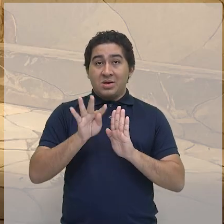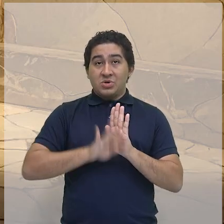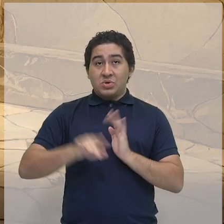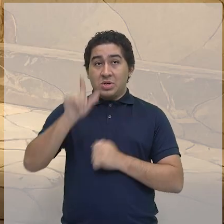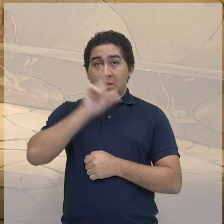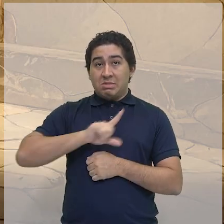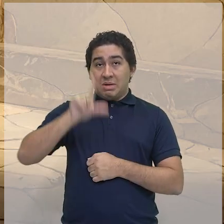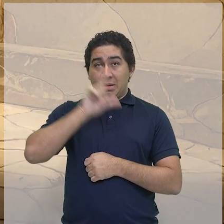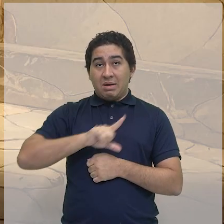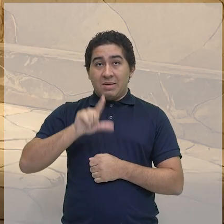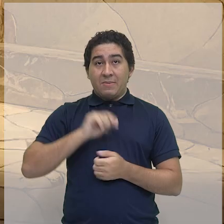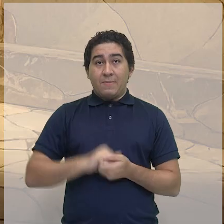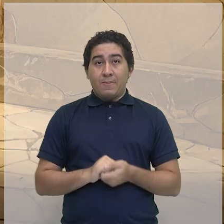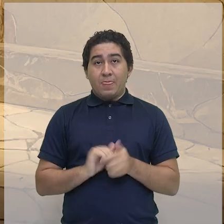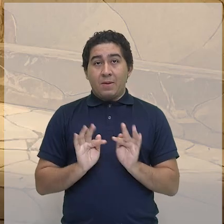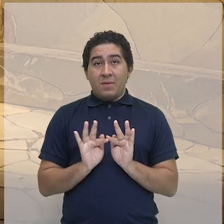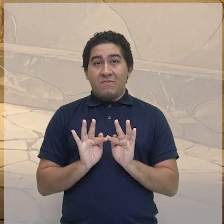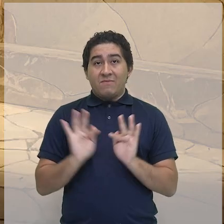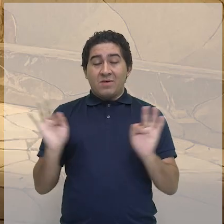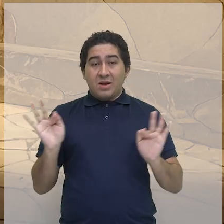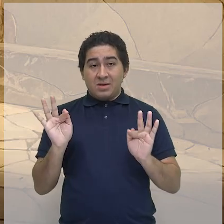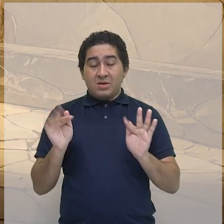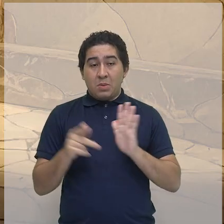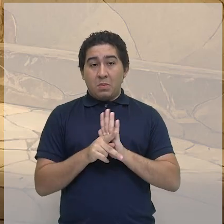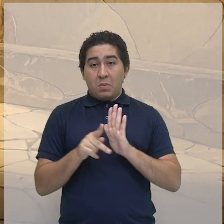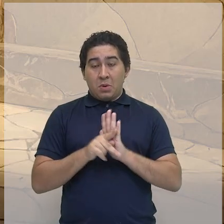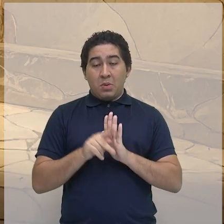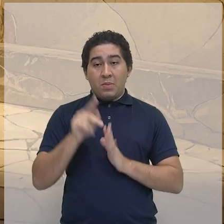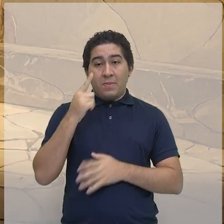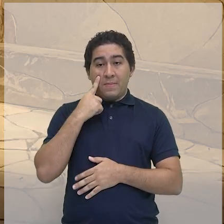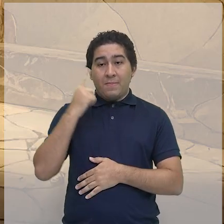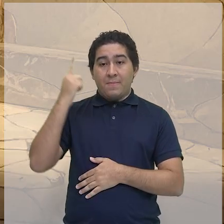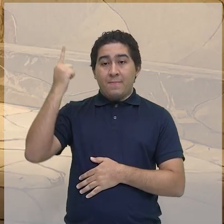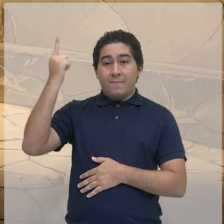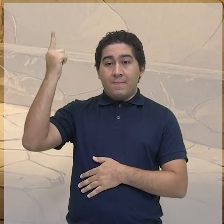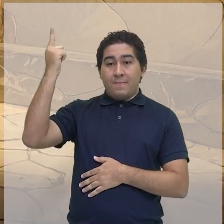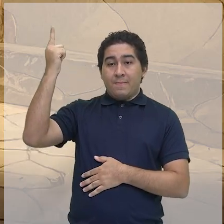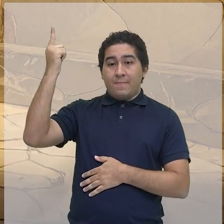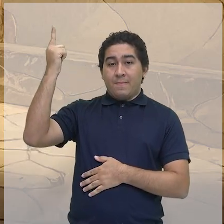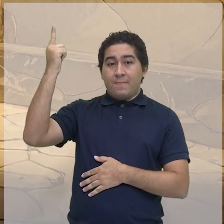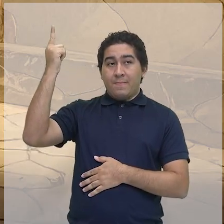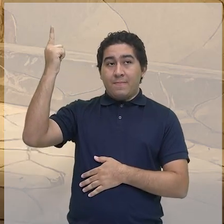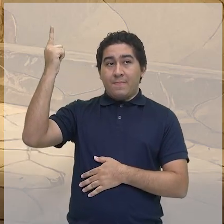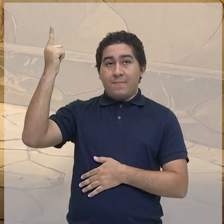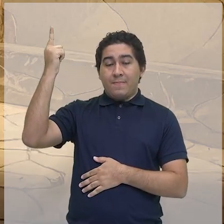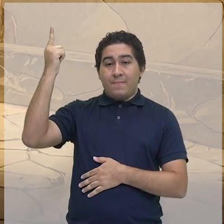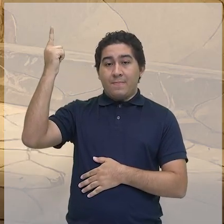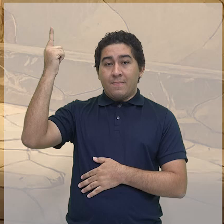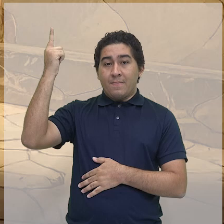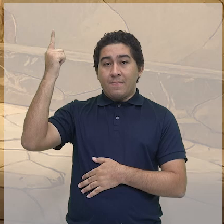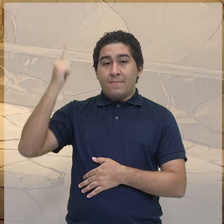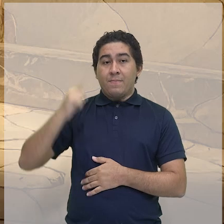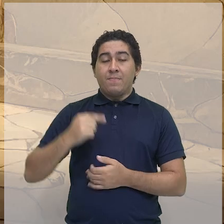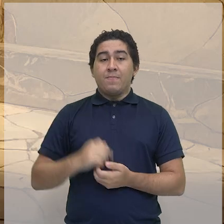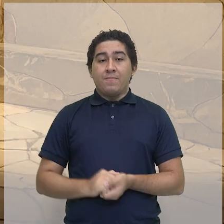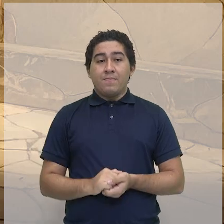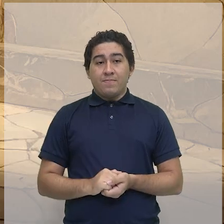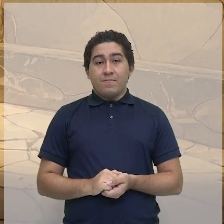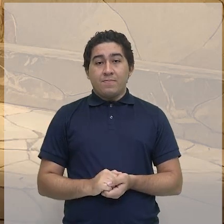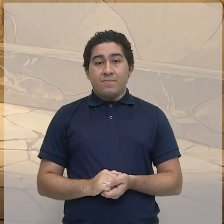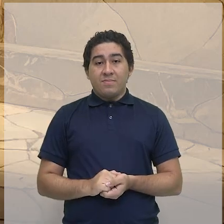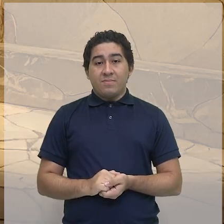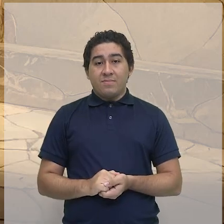famosa de William Shakespeare, to be or not to be, ser ou não ser. Diferente aí dos